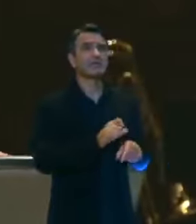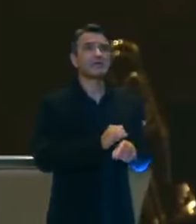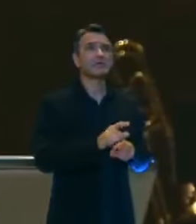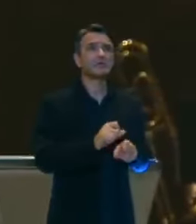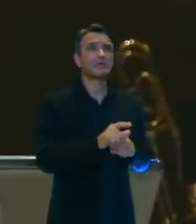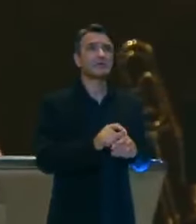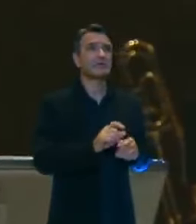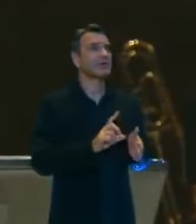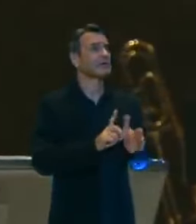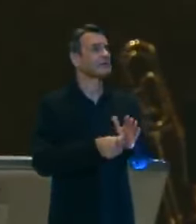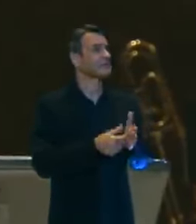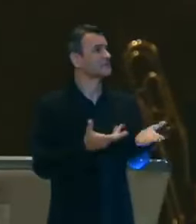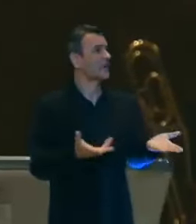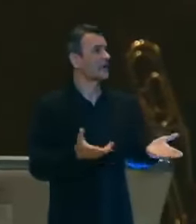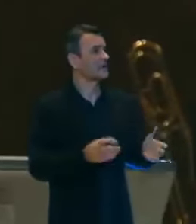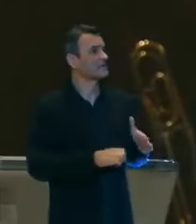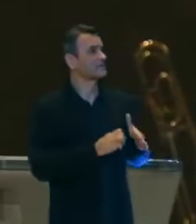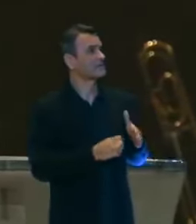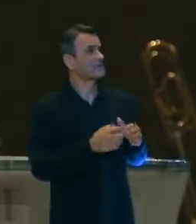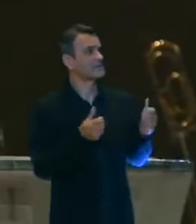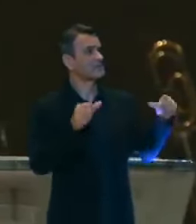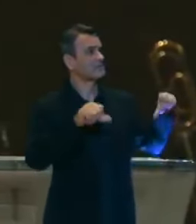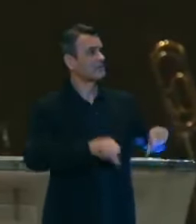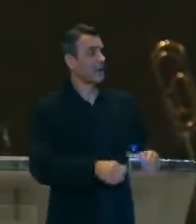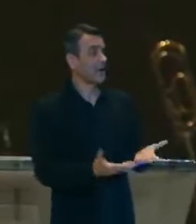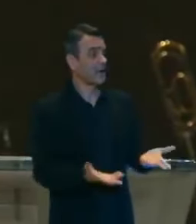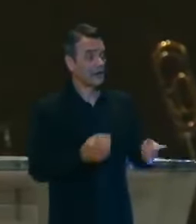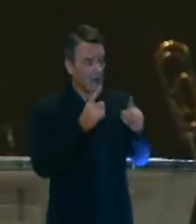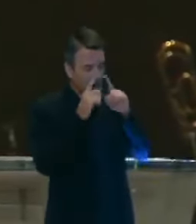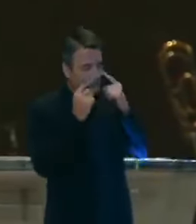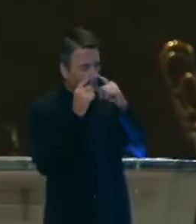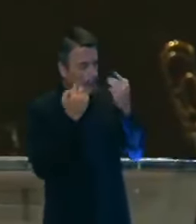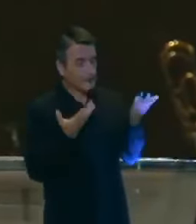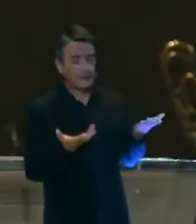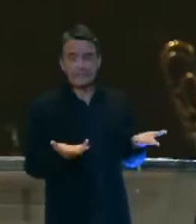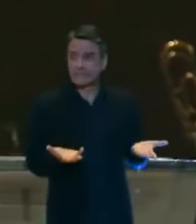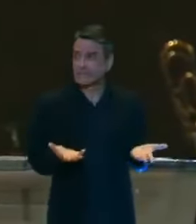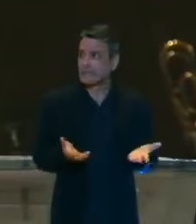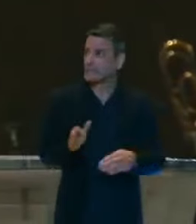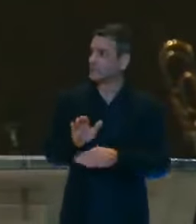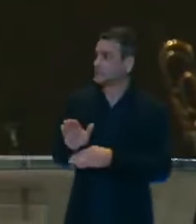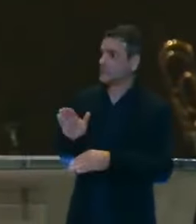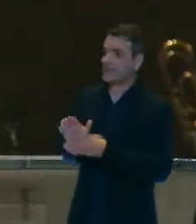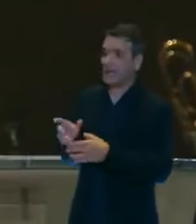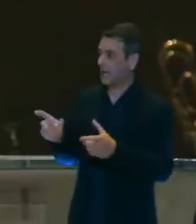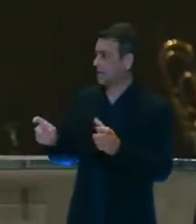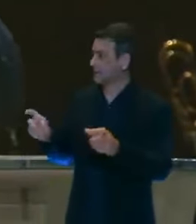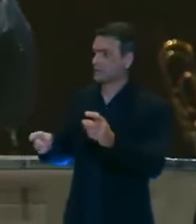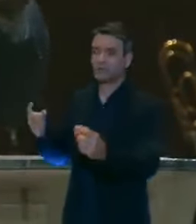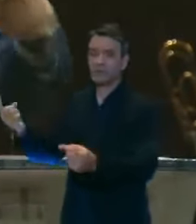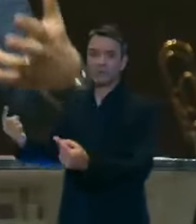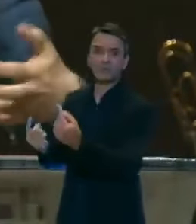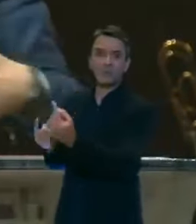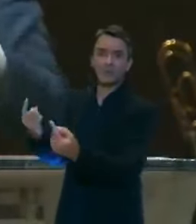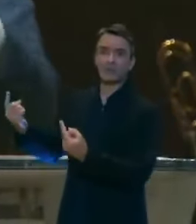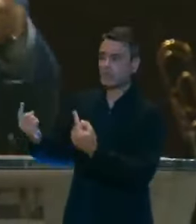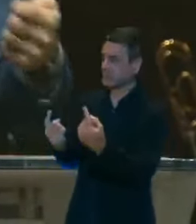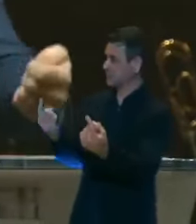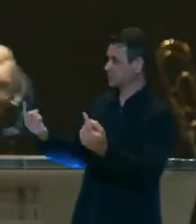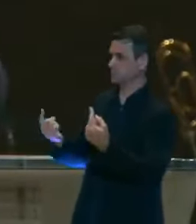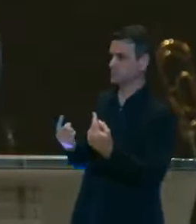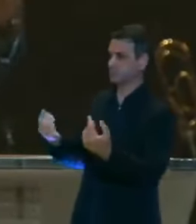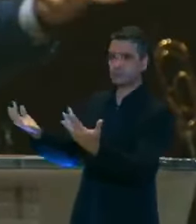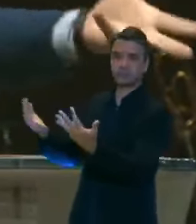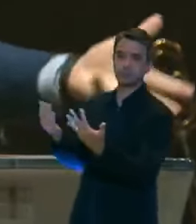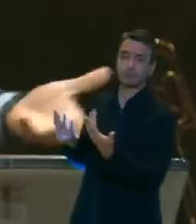não vai bem. E ela chorava. E a gente quer ajudar um e daqui a pouco vem outro, e parece que a mão